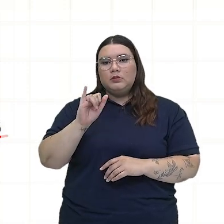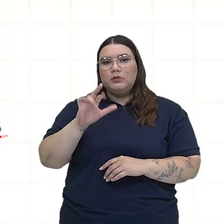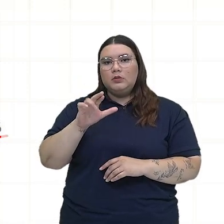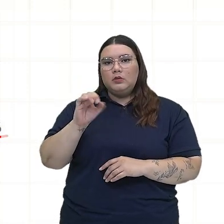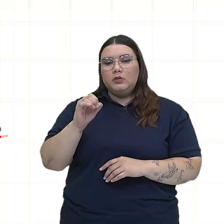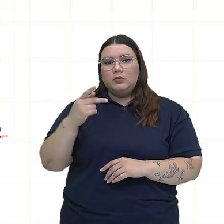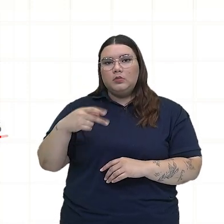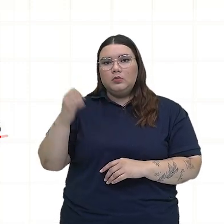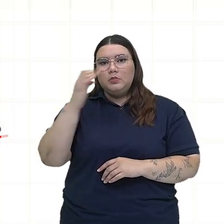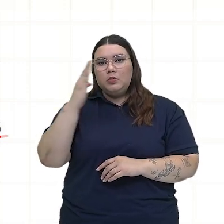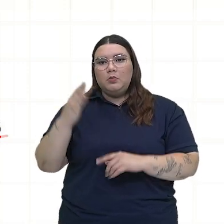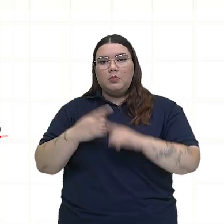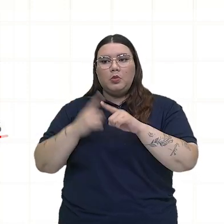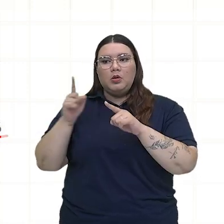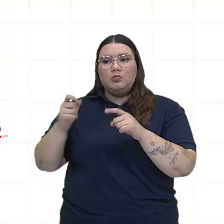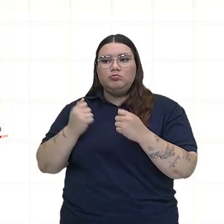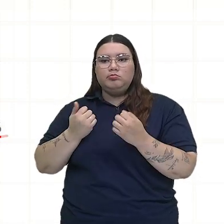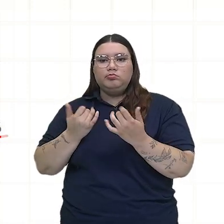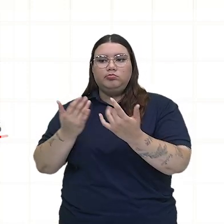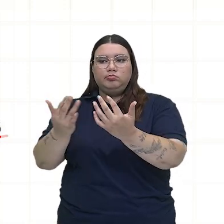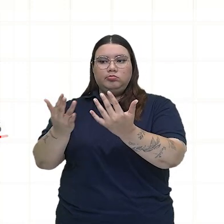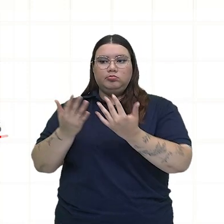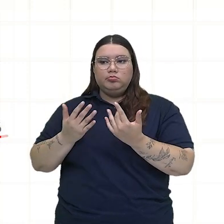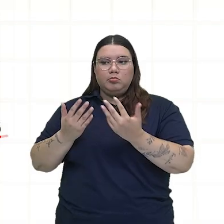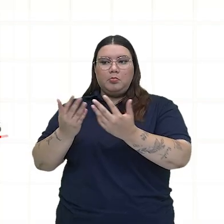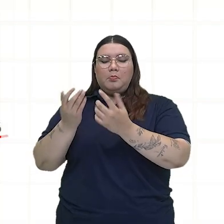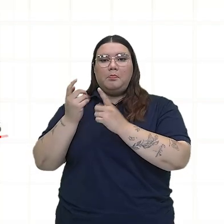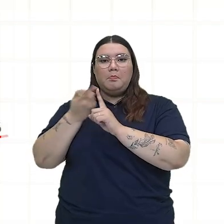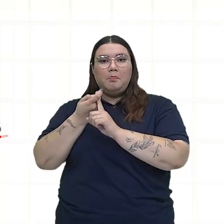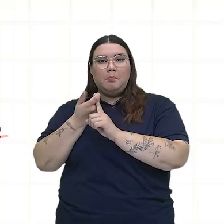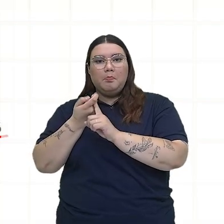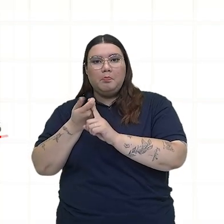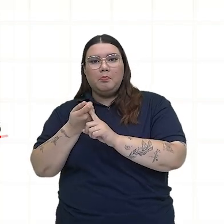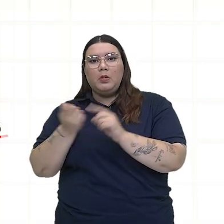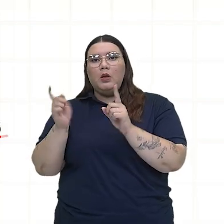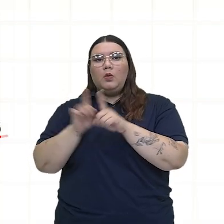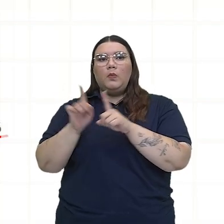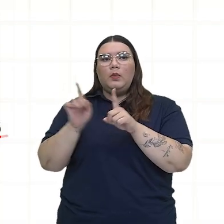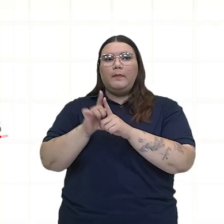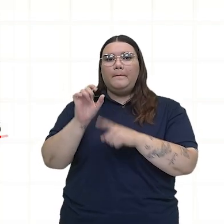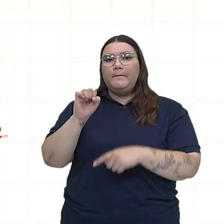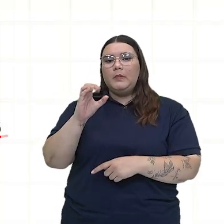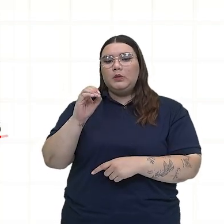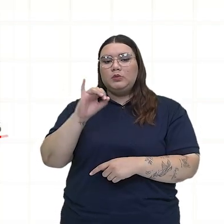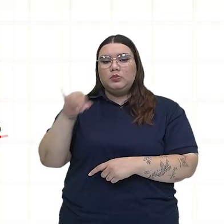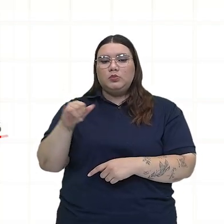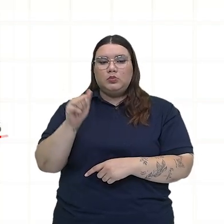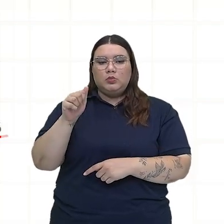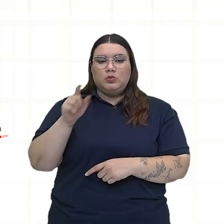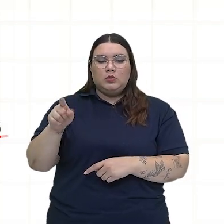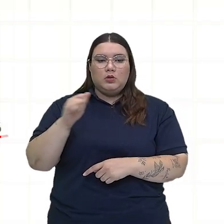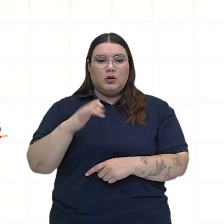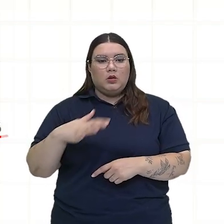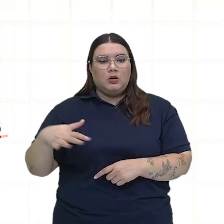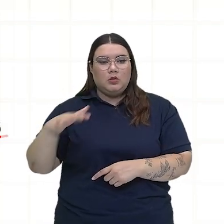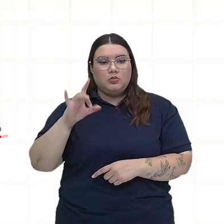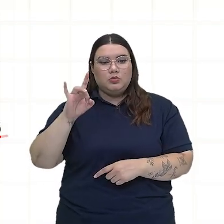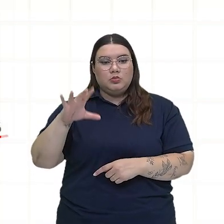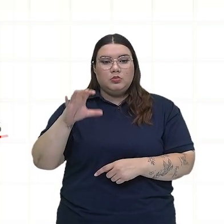produz soja e milho principalmente. Essa região, em 1960, correspondia apenas